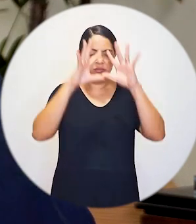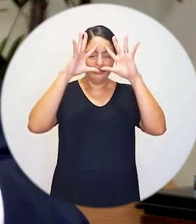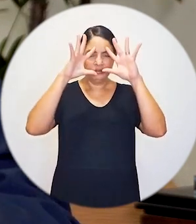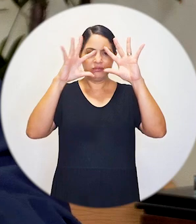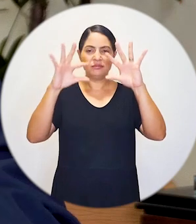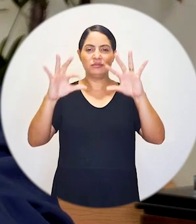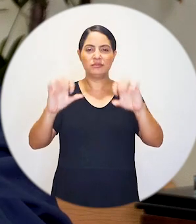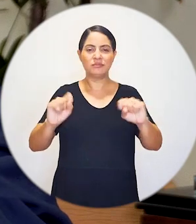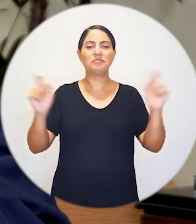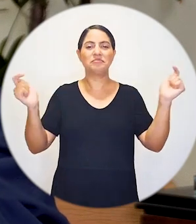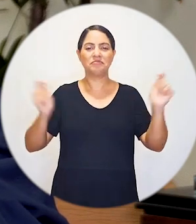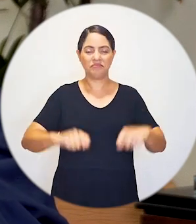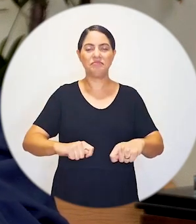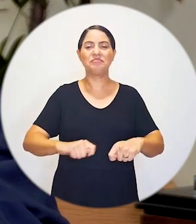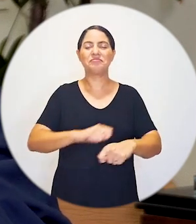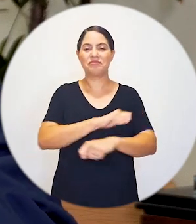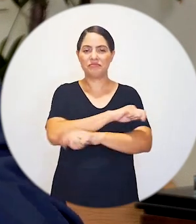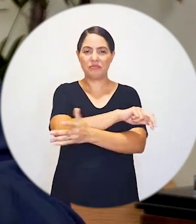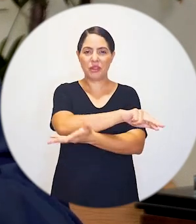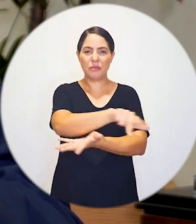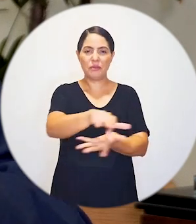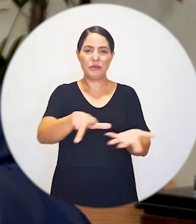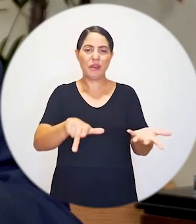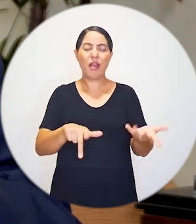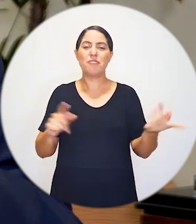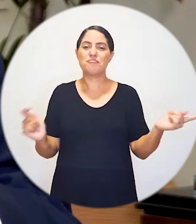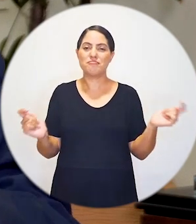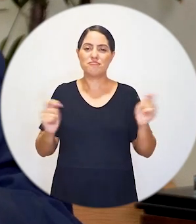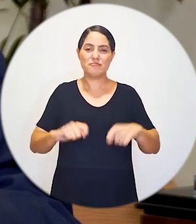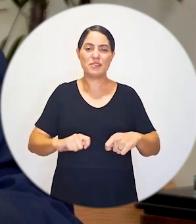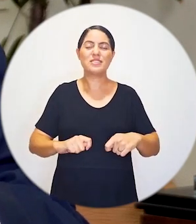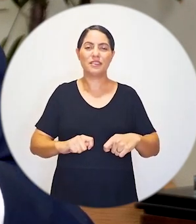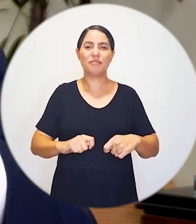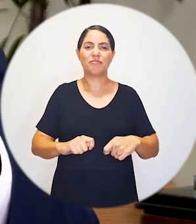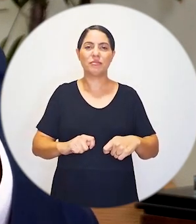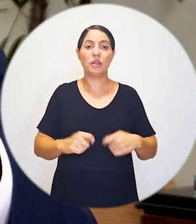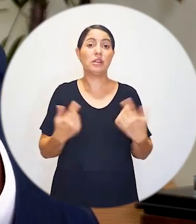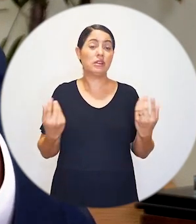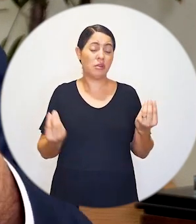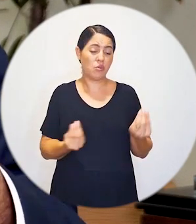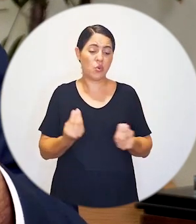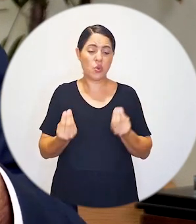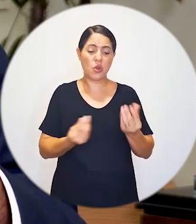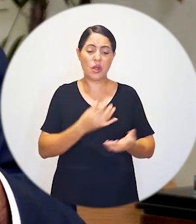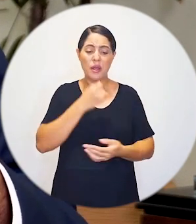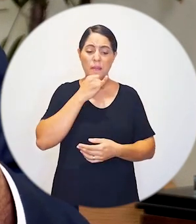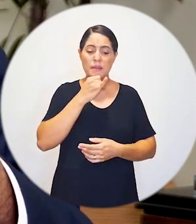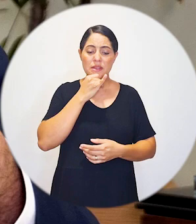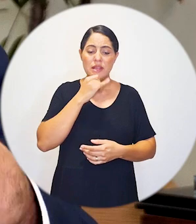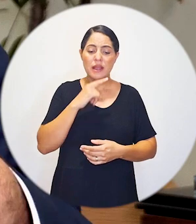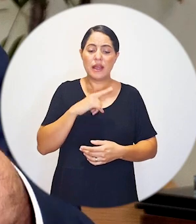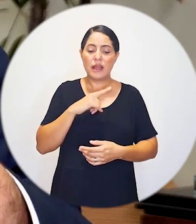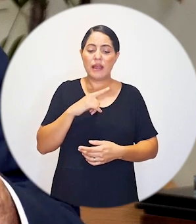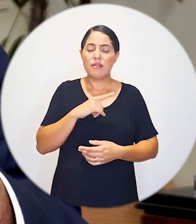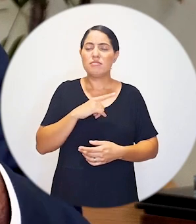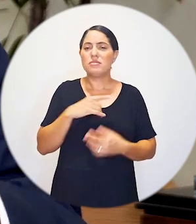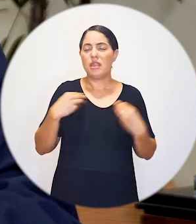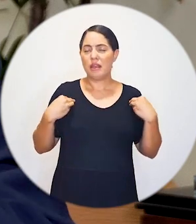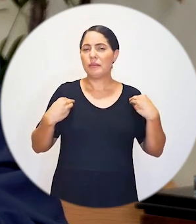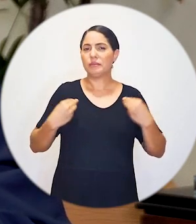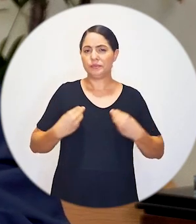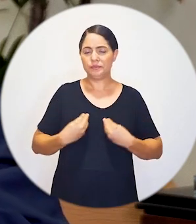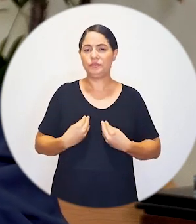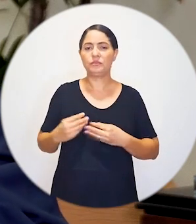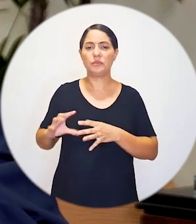faz com que o tribunal seja mais plural e faz com que, no caso dos ministros que